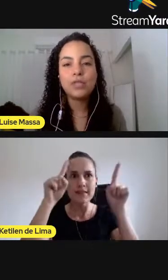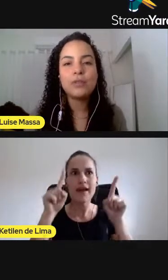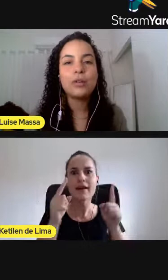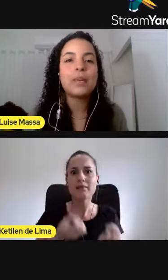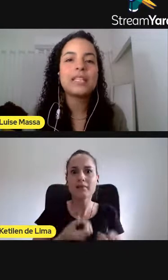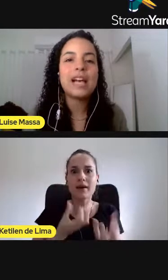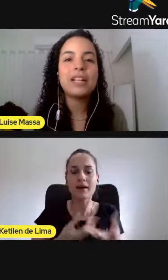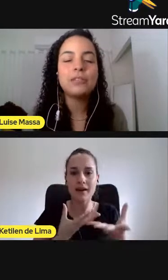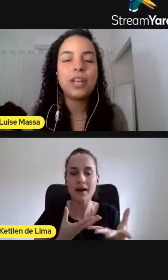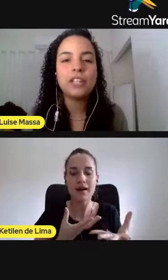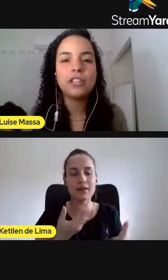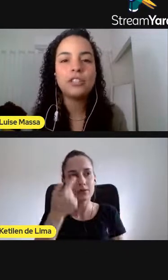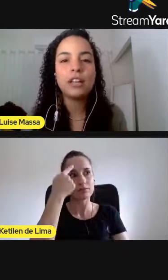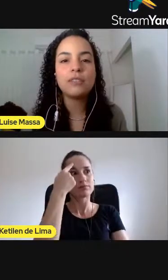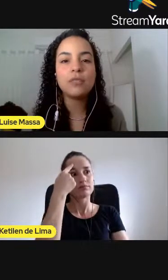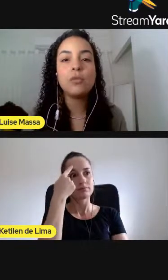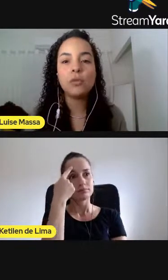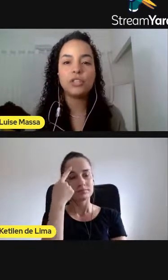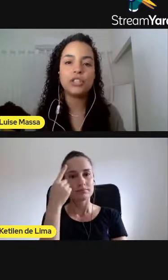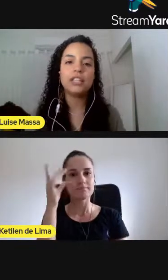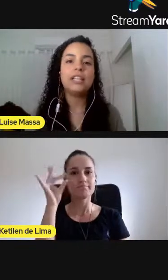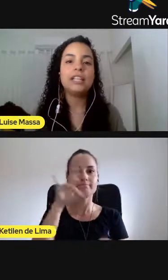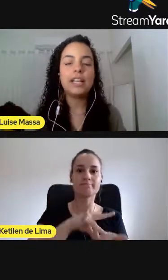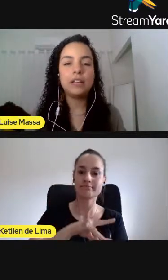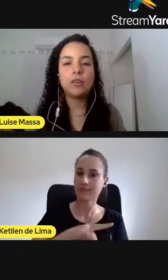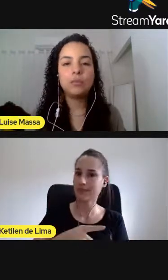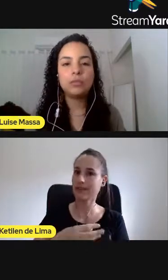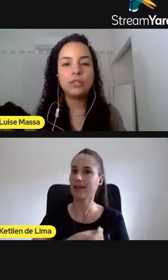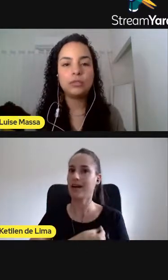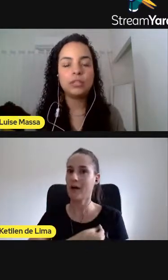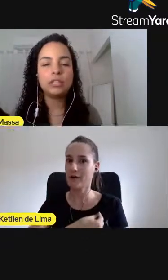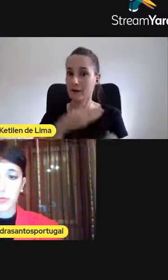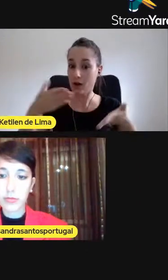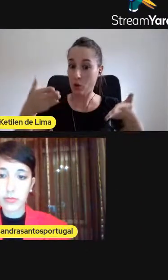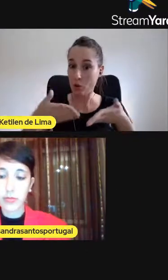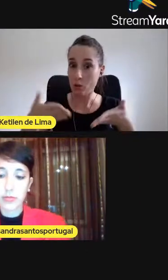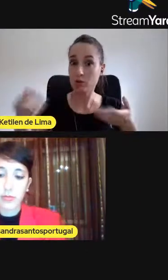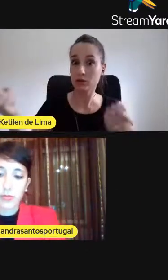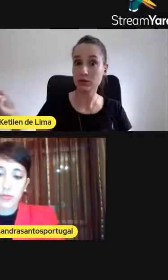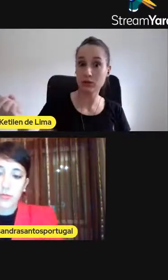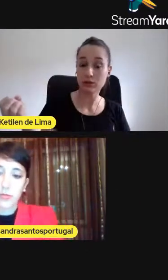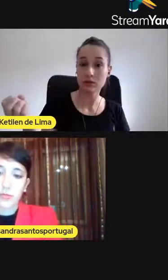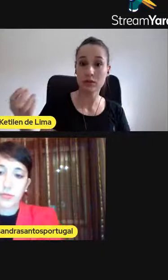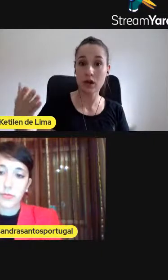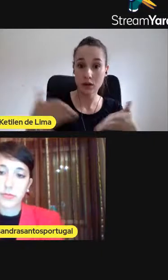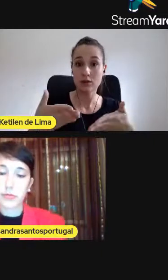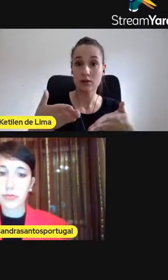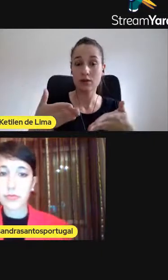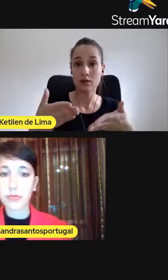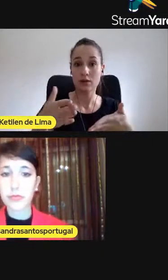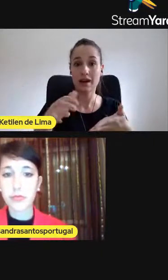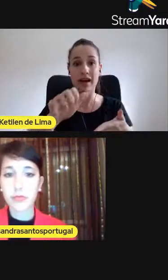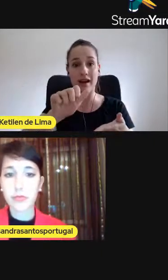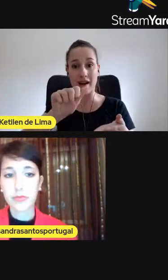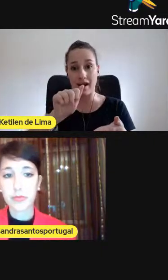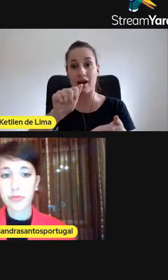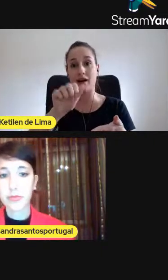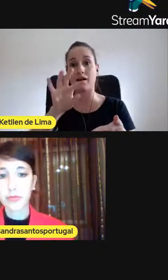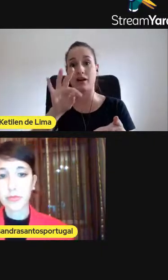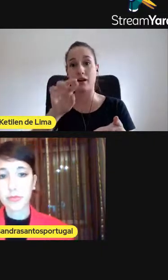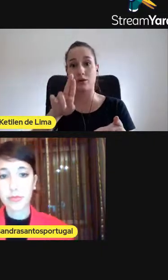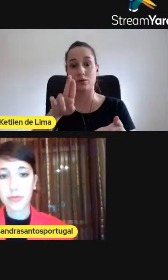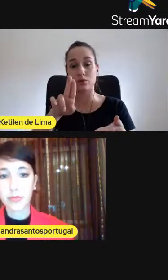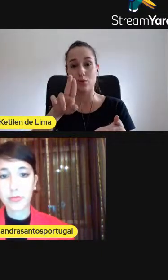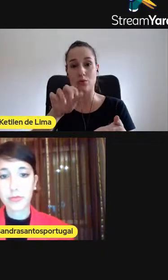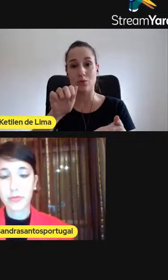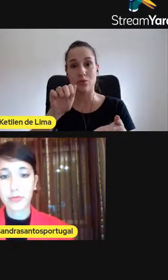foi impossível não pensar no que a gente tem vivido hoje. Né? E como estudante de licenciatura, um dos autores que eu mais gosto é o Vygotsky.